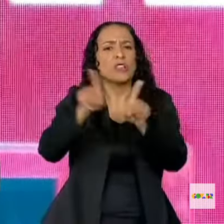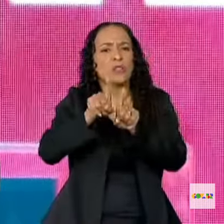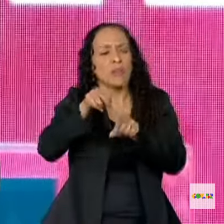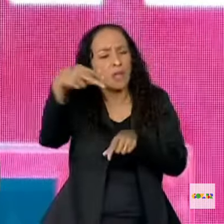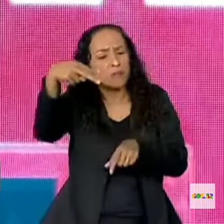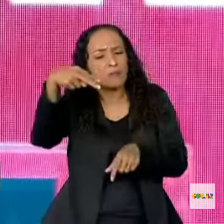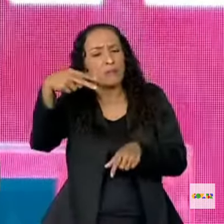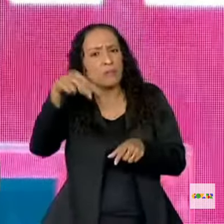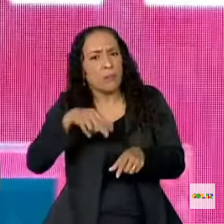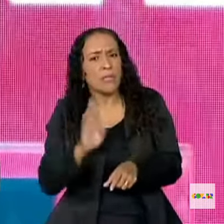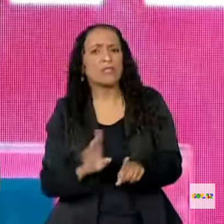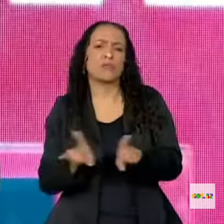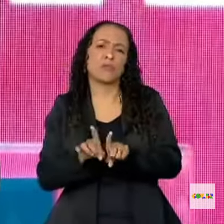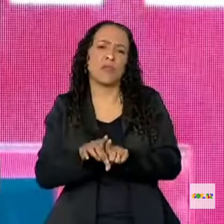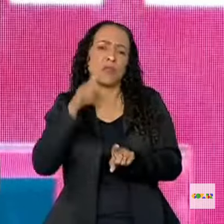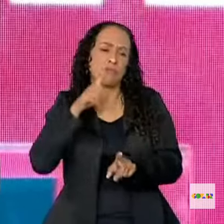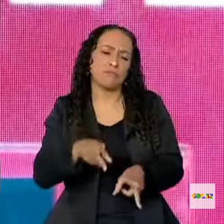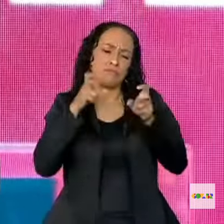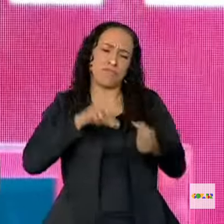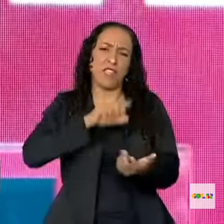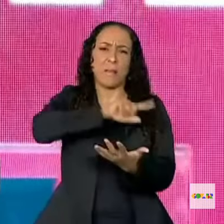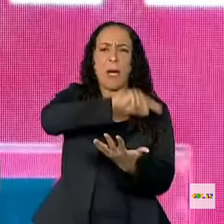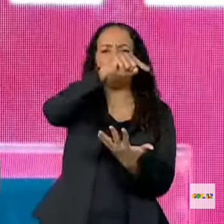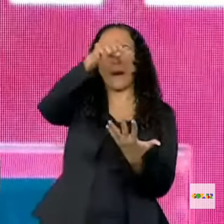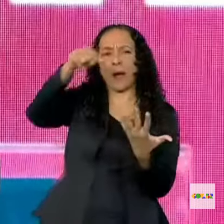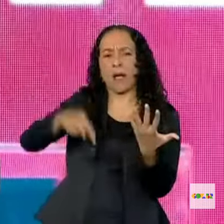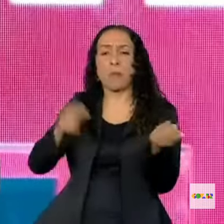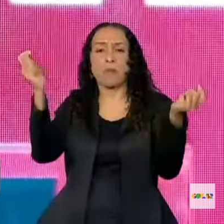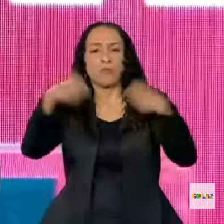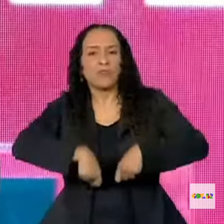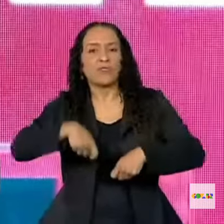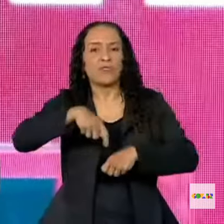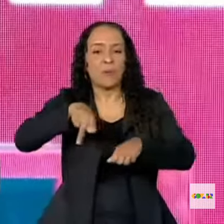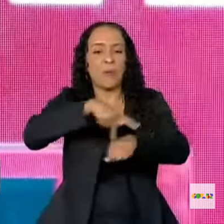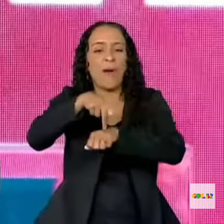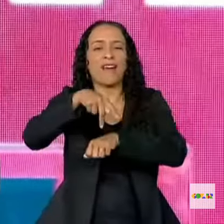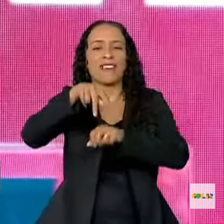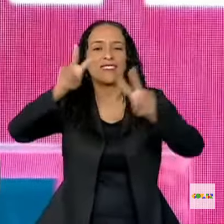V perceber muita possibilidade